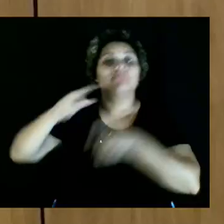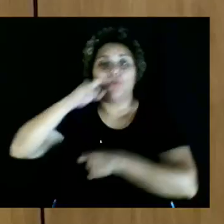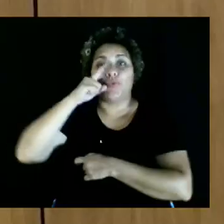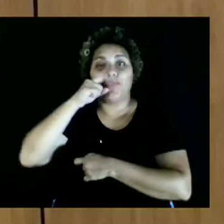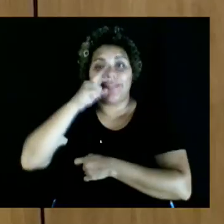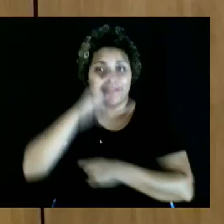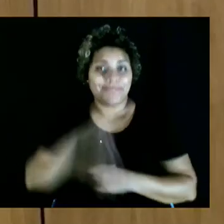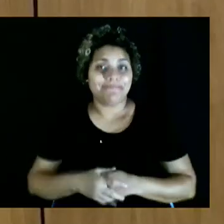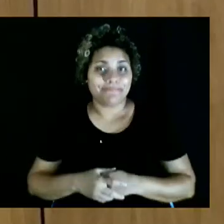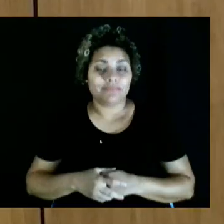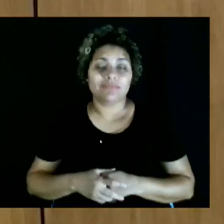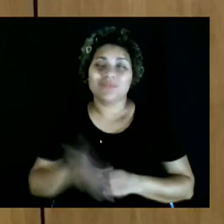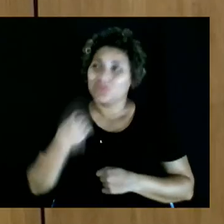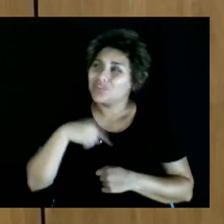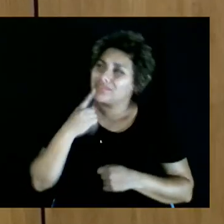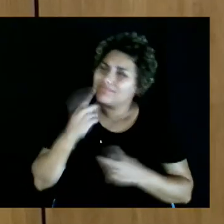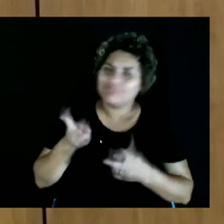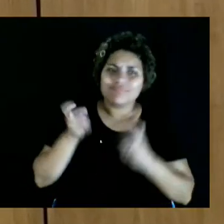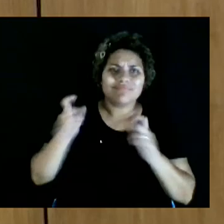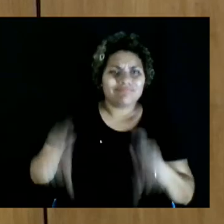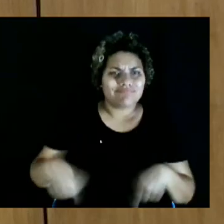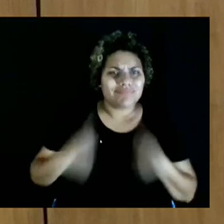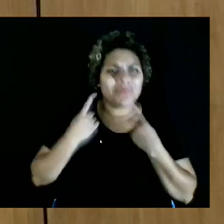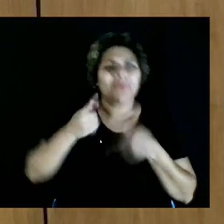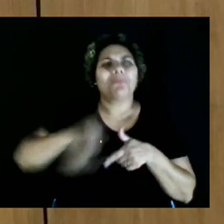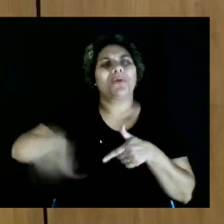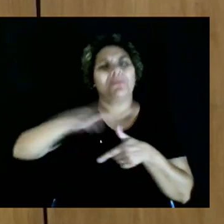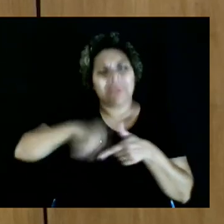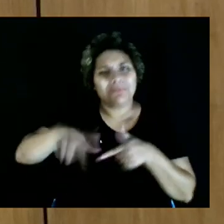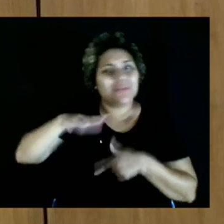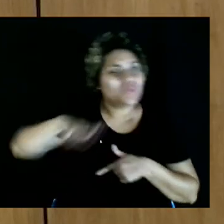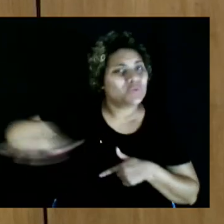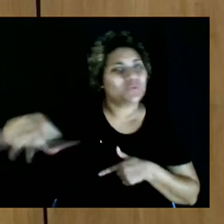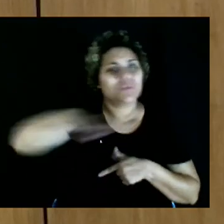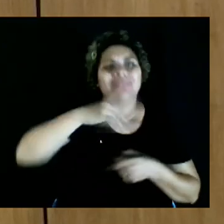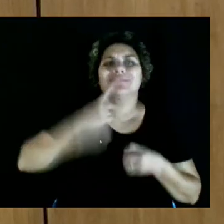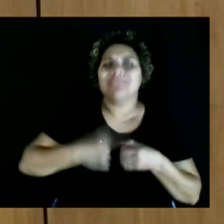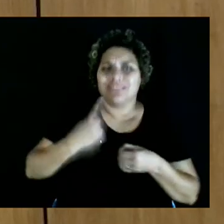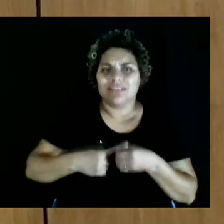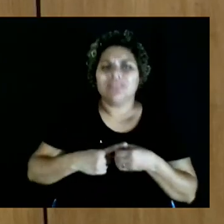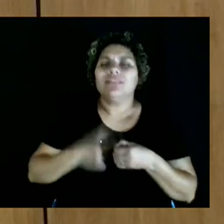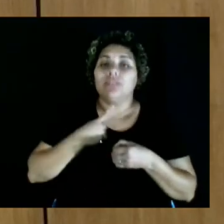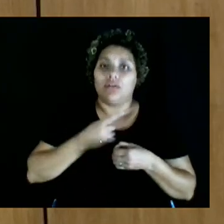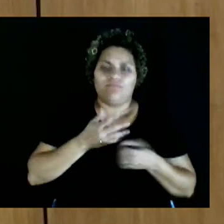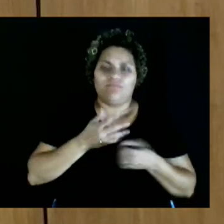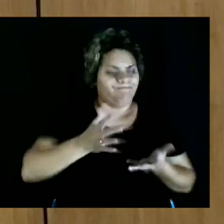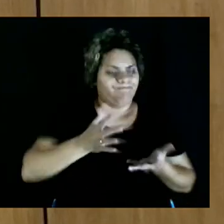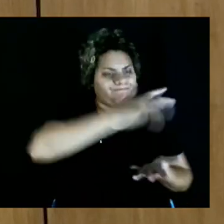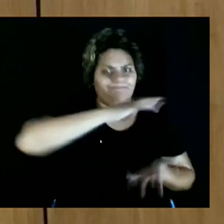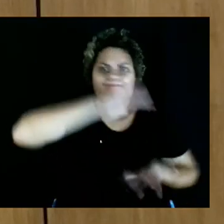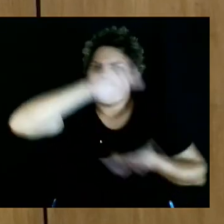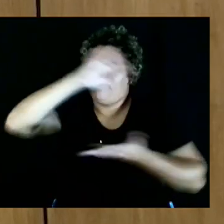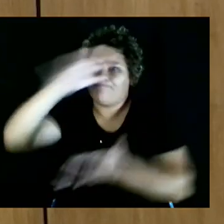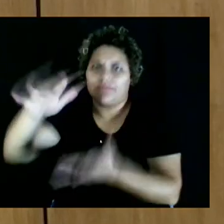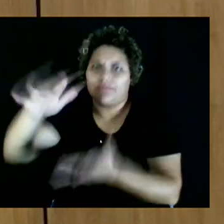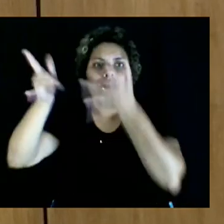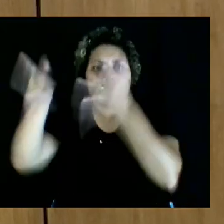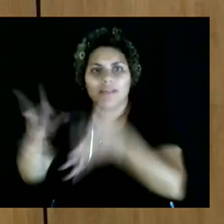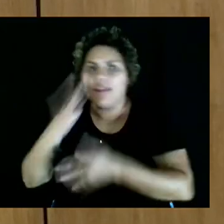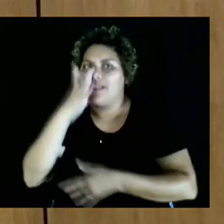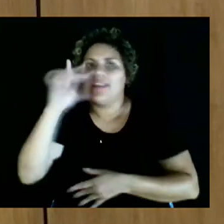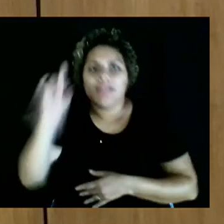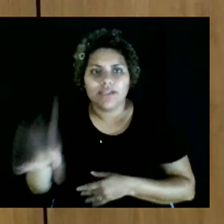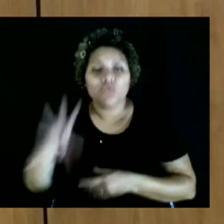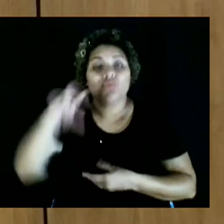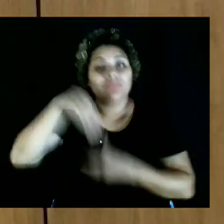um problema sanitário na cidade toda, que é o descarte irregular de entulho, inclusive até de lixo doméstico na cidade.